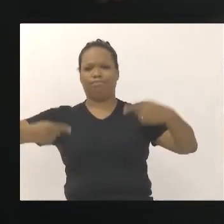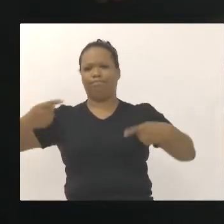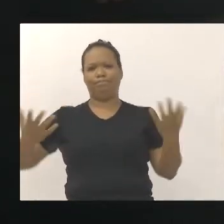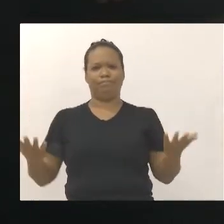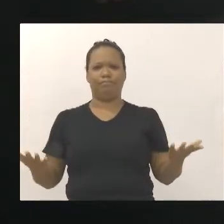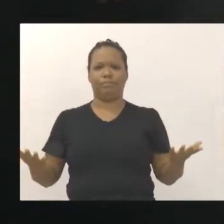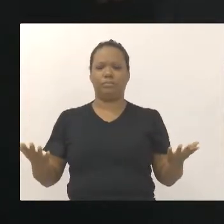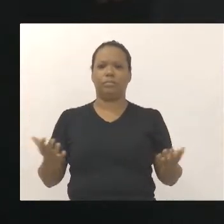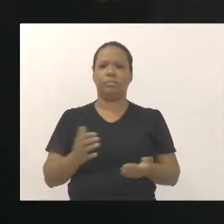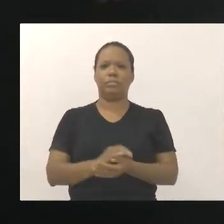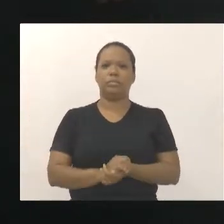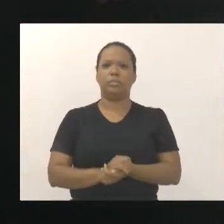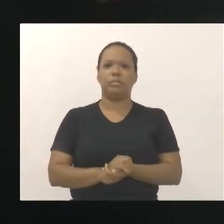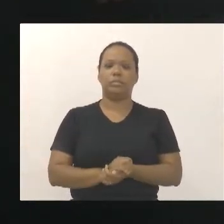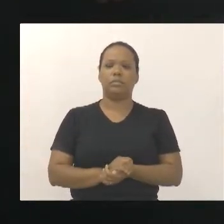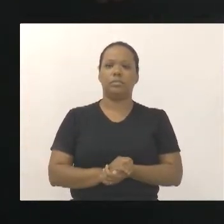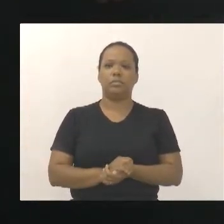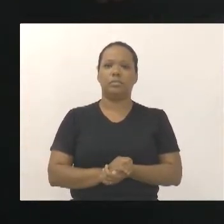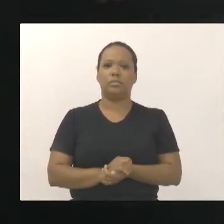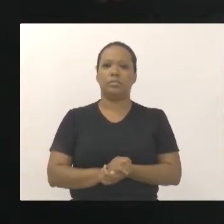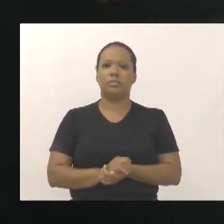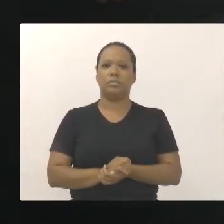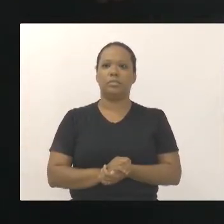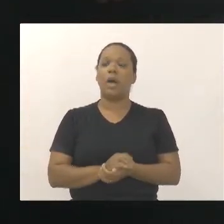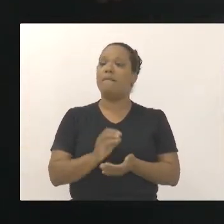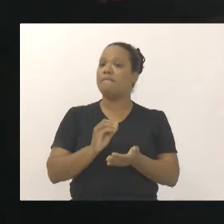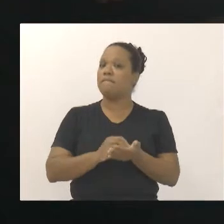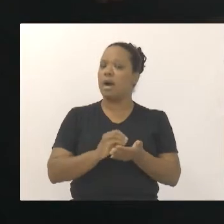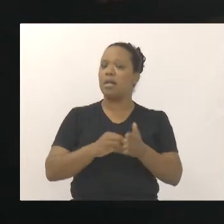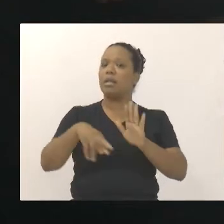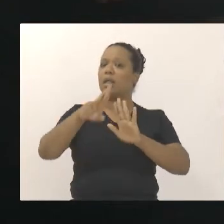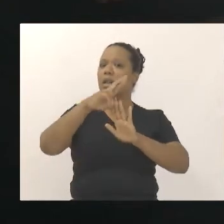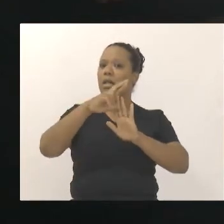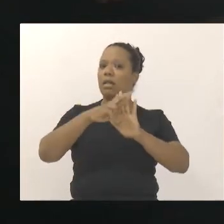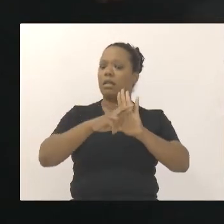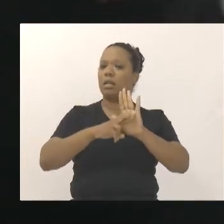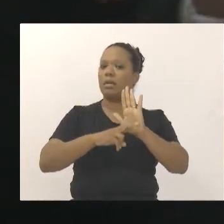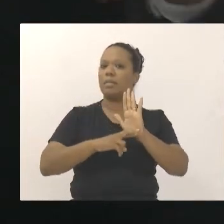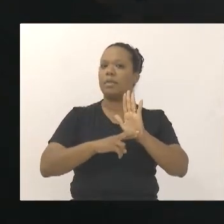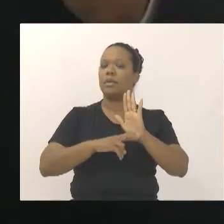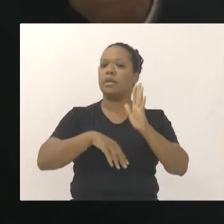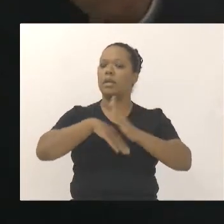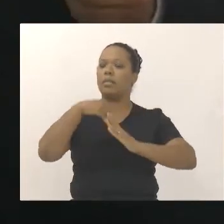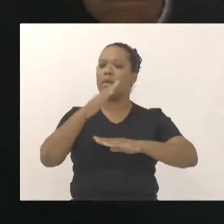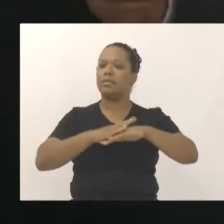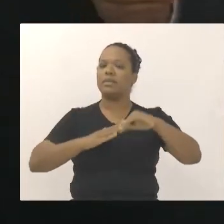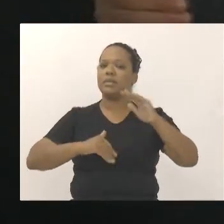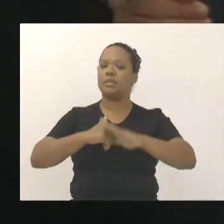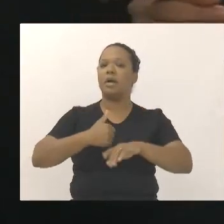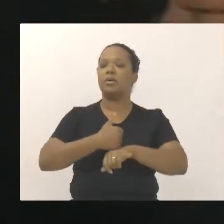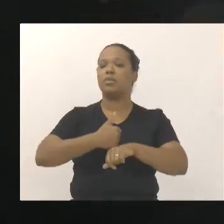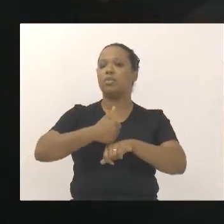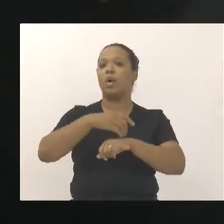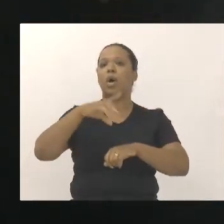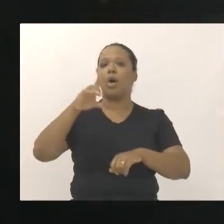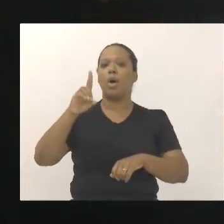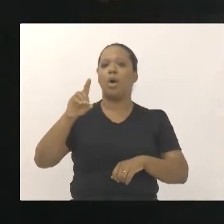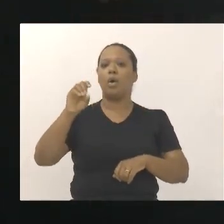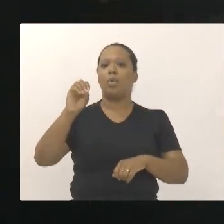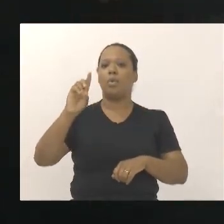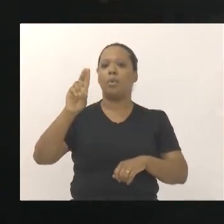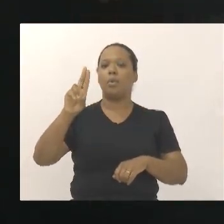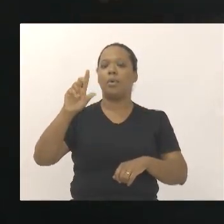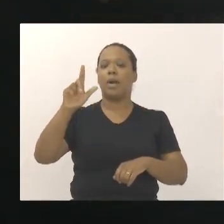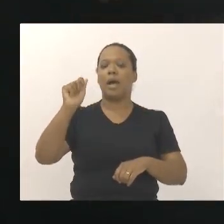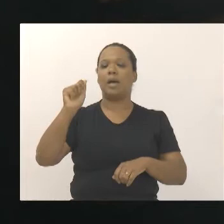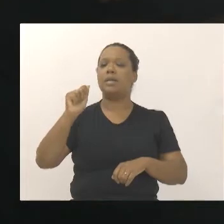mim é causado porque falta a regulamentação da profissão de doulas. Então, acho que é uma luta que as doulas precisam ter também, de